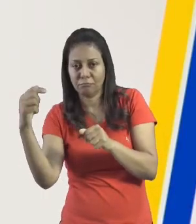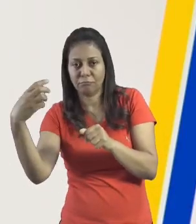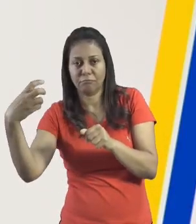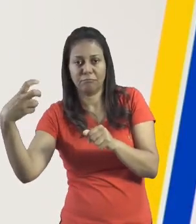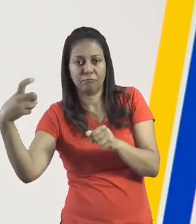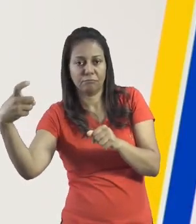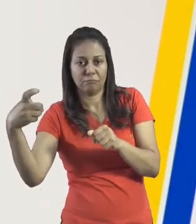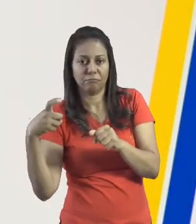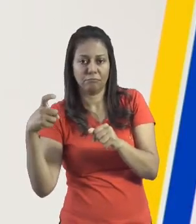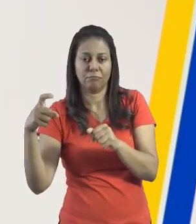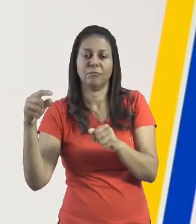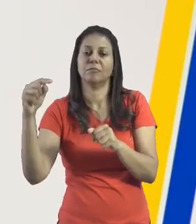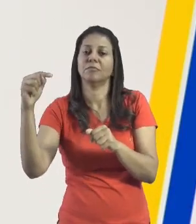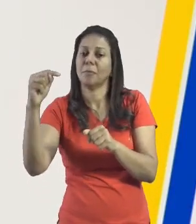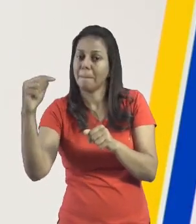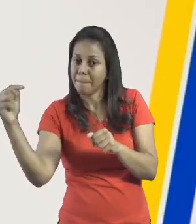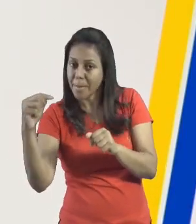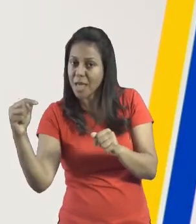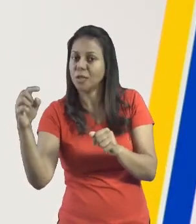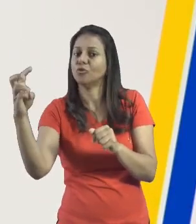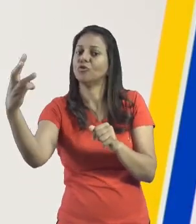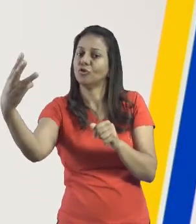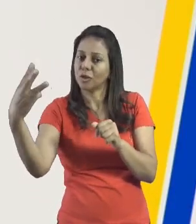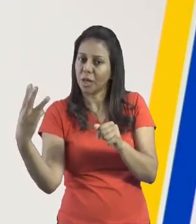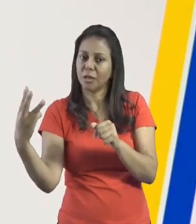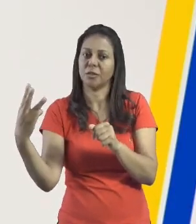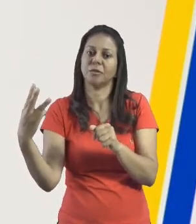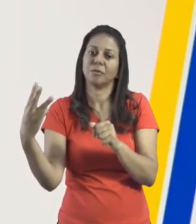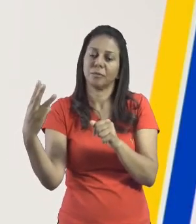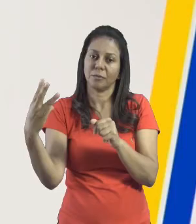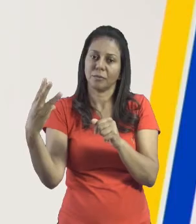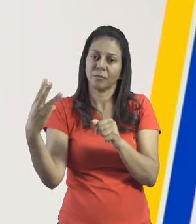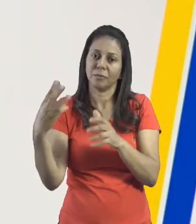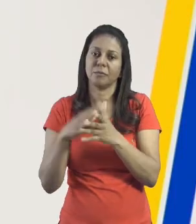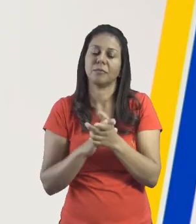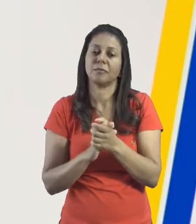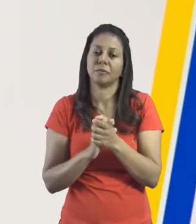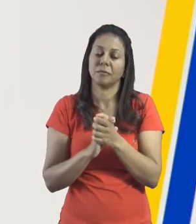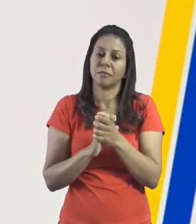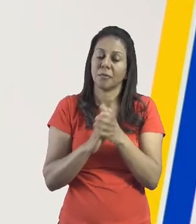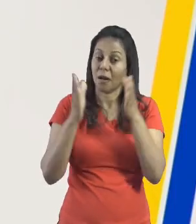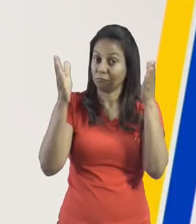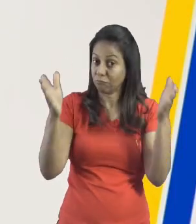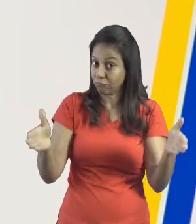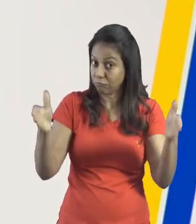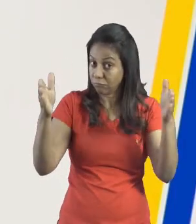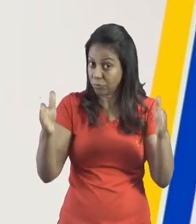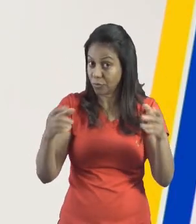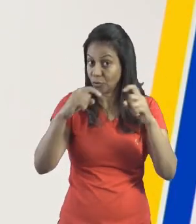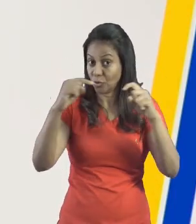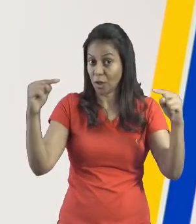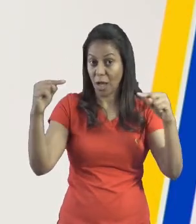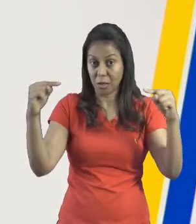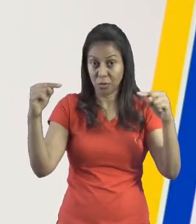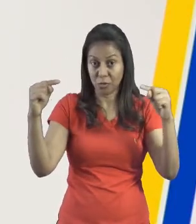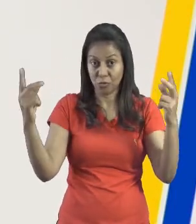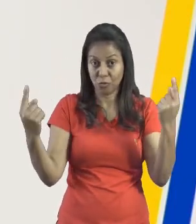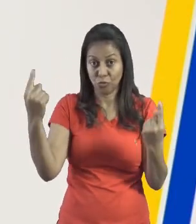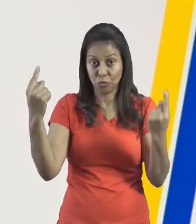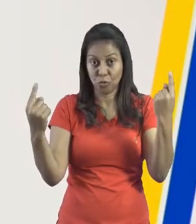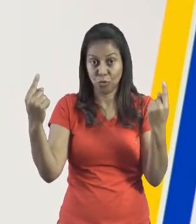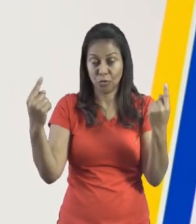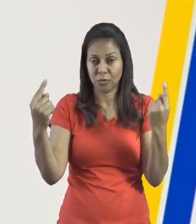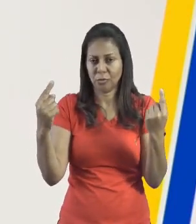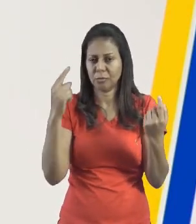igual a menos 3, ok? Nesse caso aí, todos os dois estão negativos, mas se você